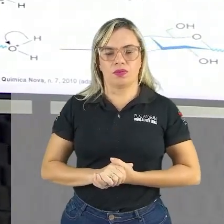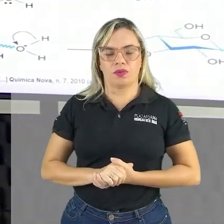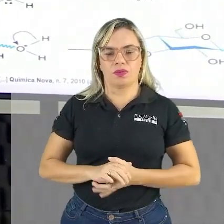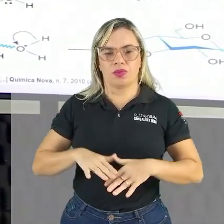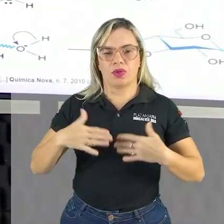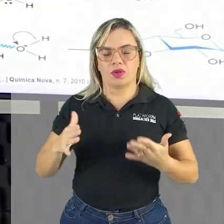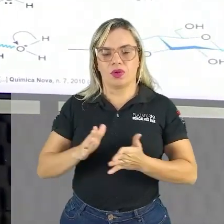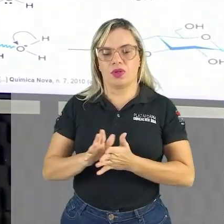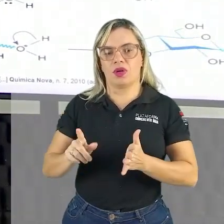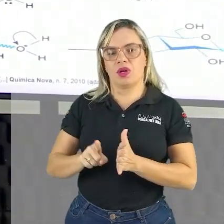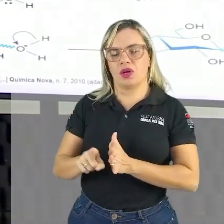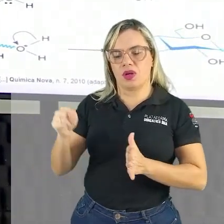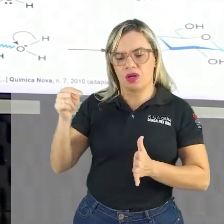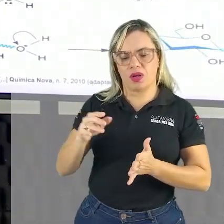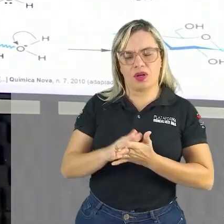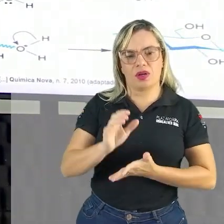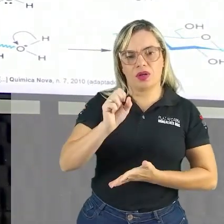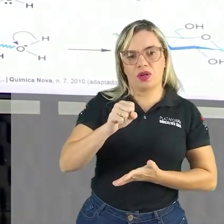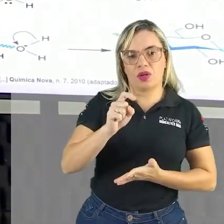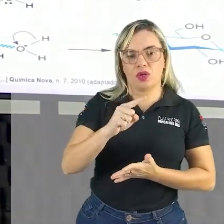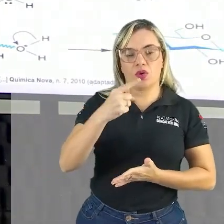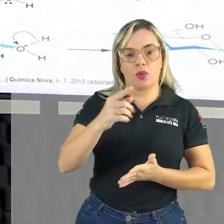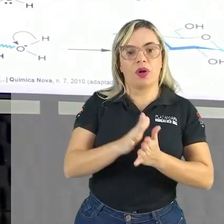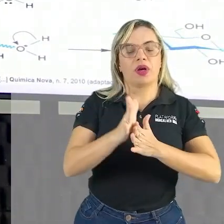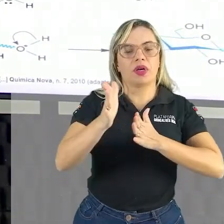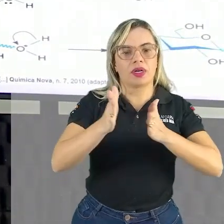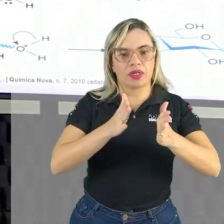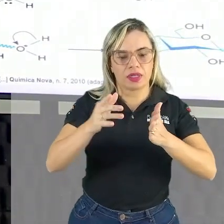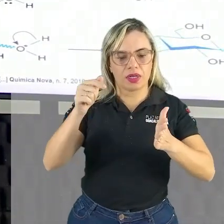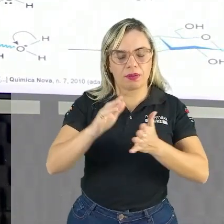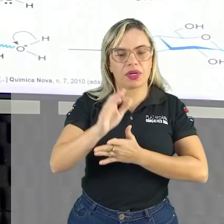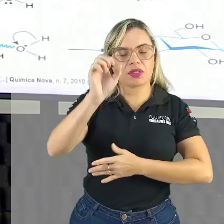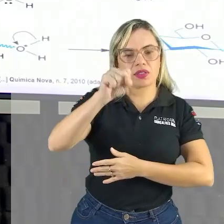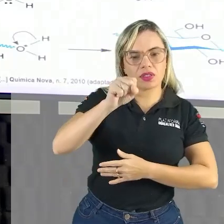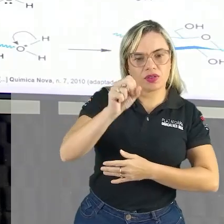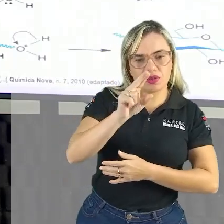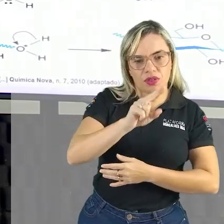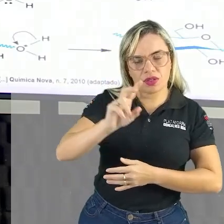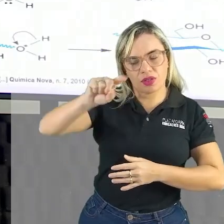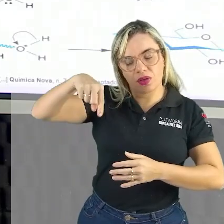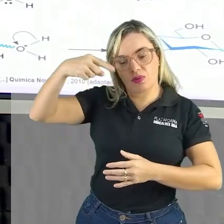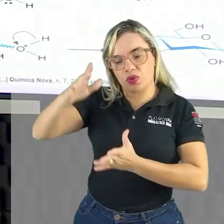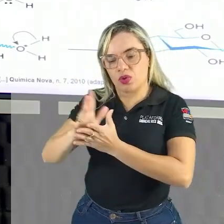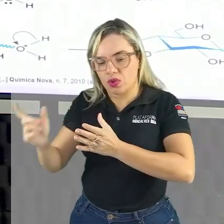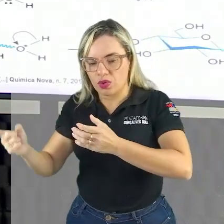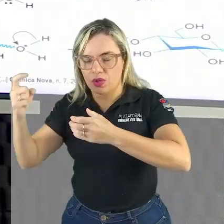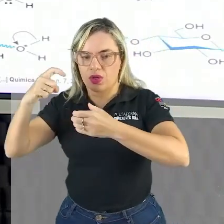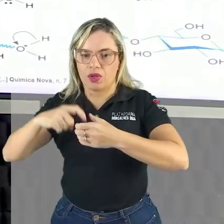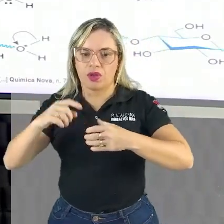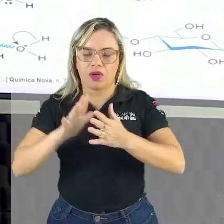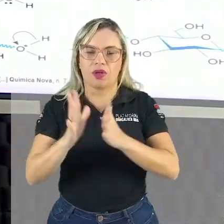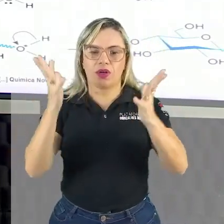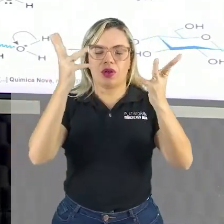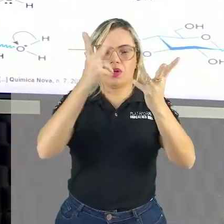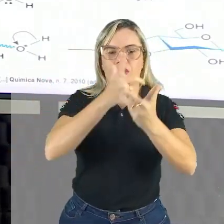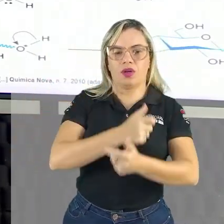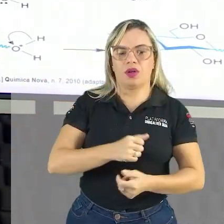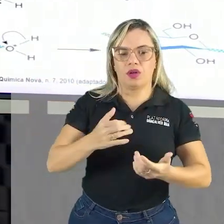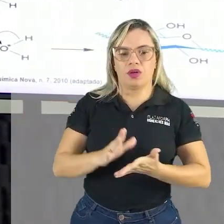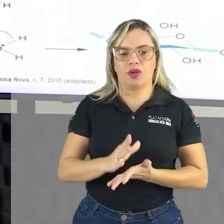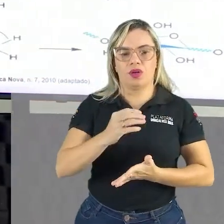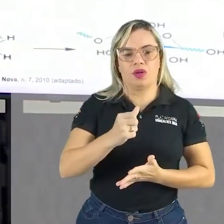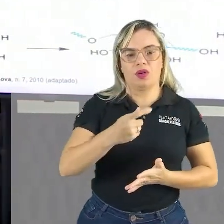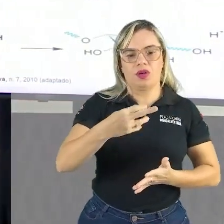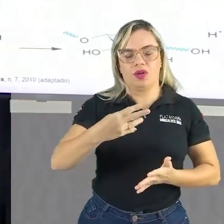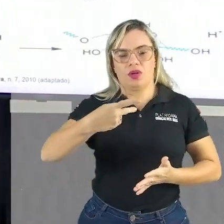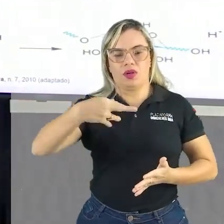Ah, Daniel, aquele foi, de novo, em uma etapa, mas depois foi regenerado. Tá certo? Por isso que é bonito é falar assim, ó. Ó, o